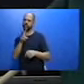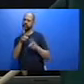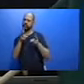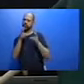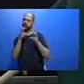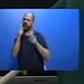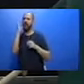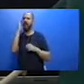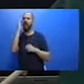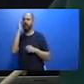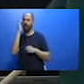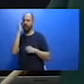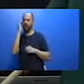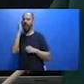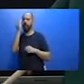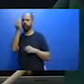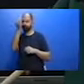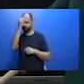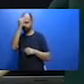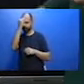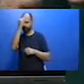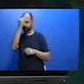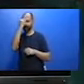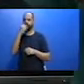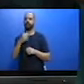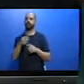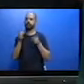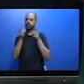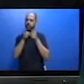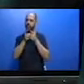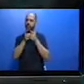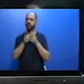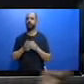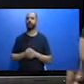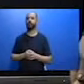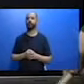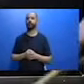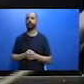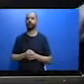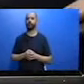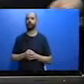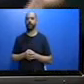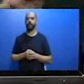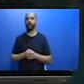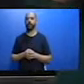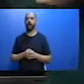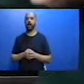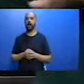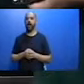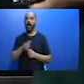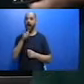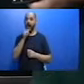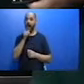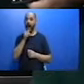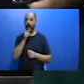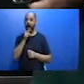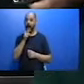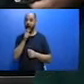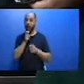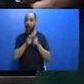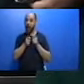já entendi já gravei pequenininha e nessa economia de água olha o slogan